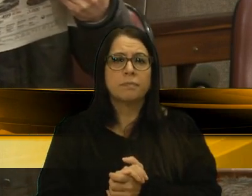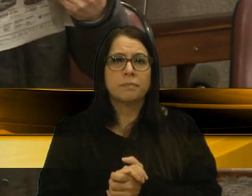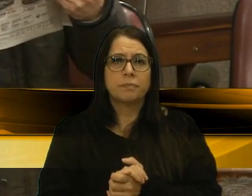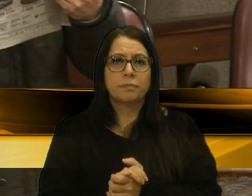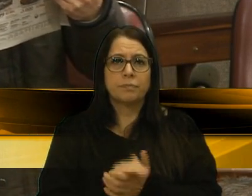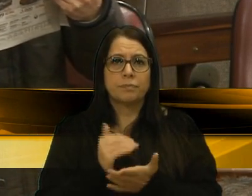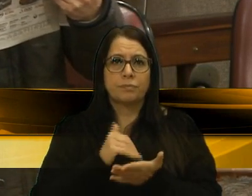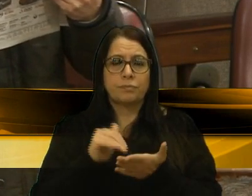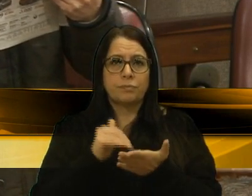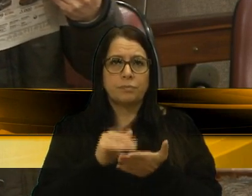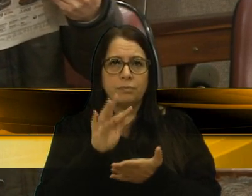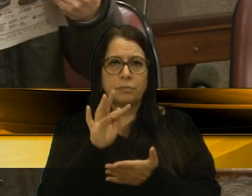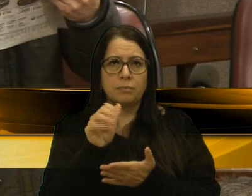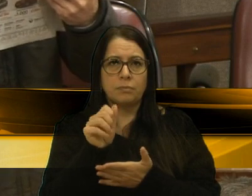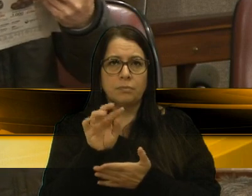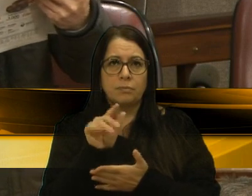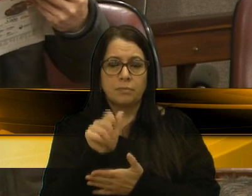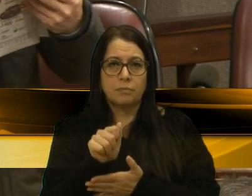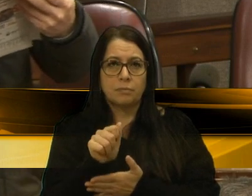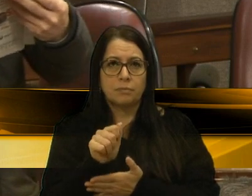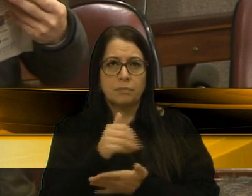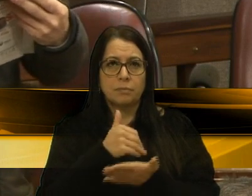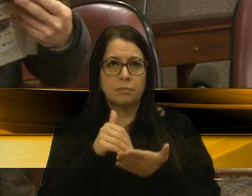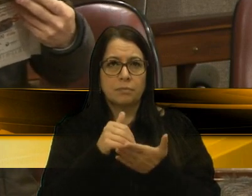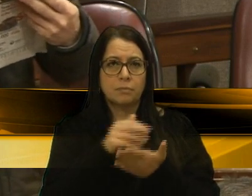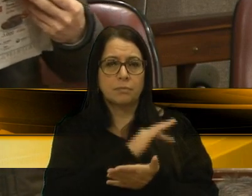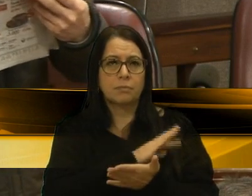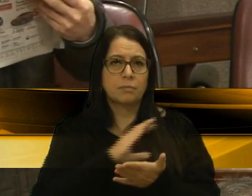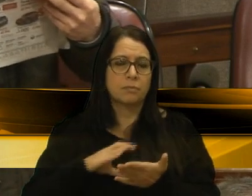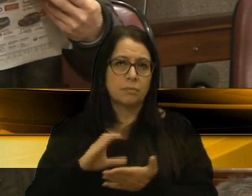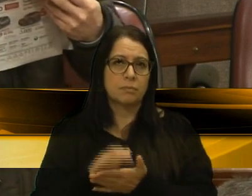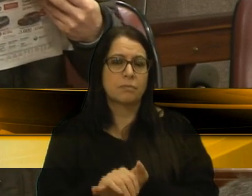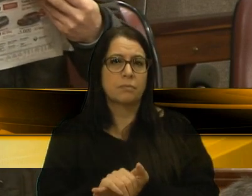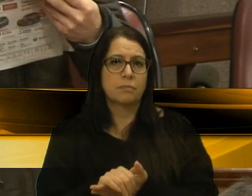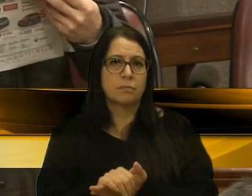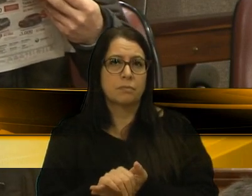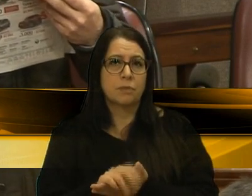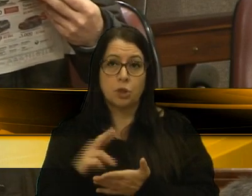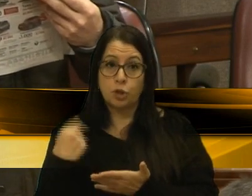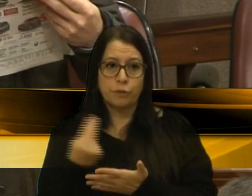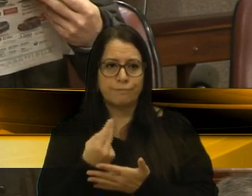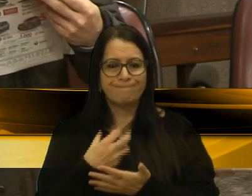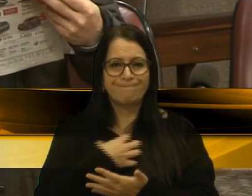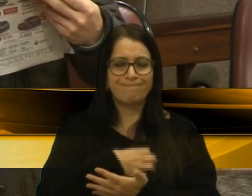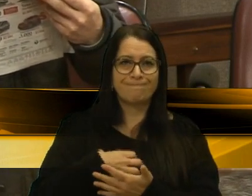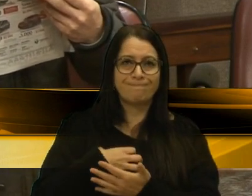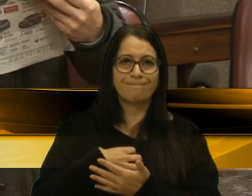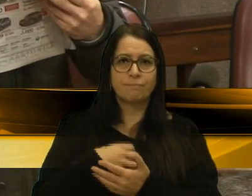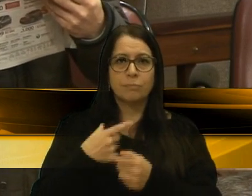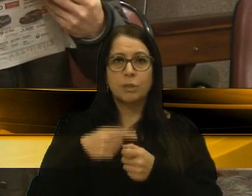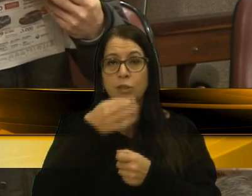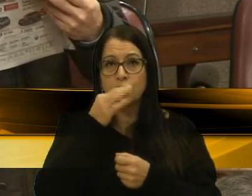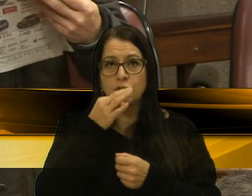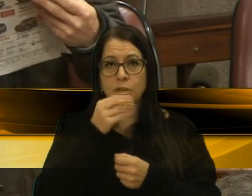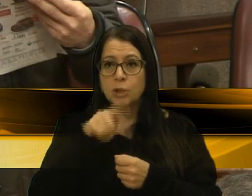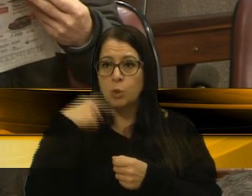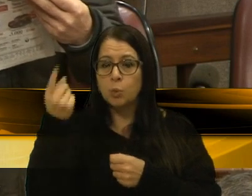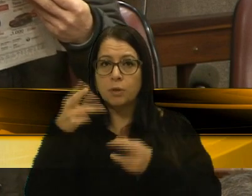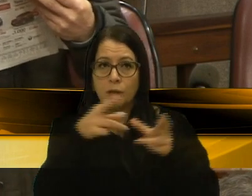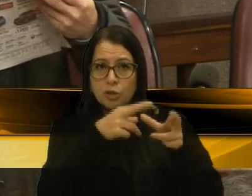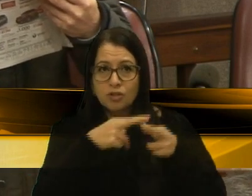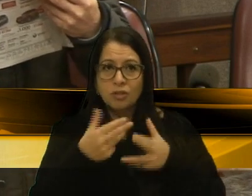secretária Fátima Ortiz, secretária de Turismo de Flores da Cunha. A gente fica chateado por Caxias querer ir para outra